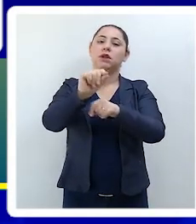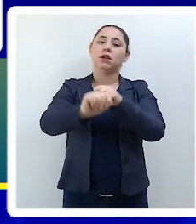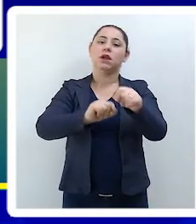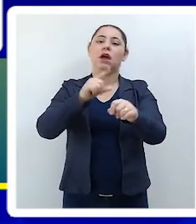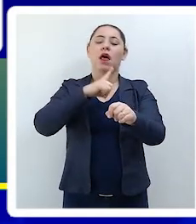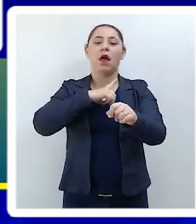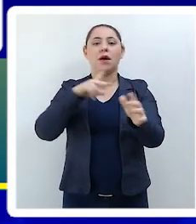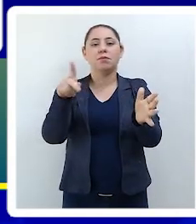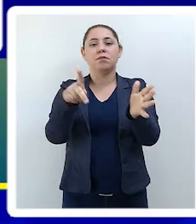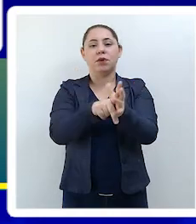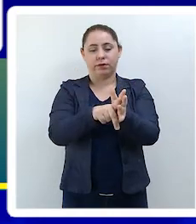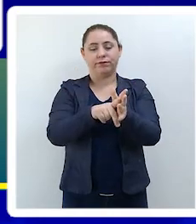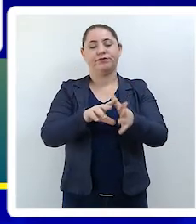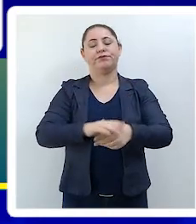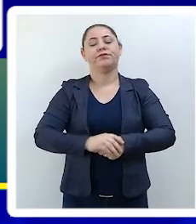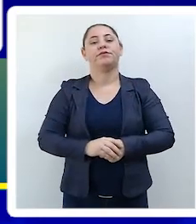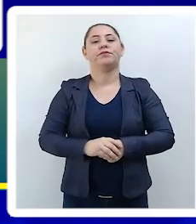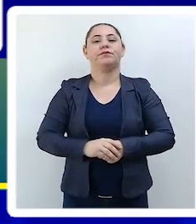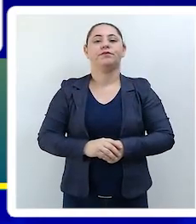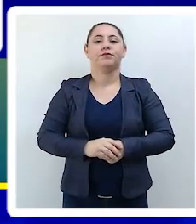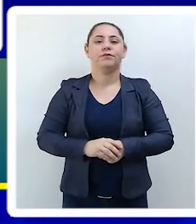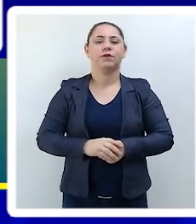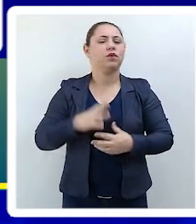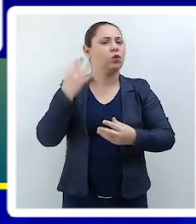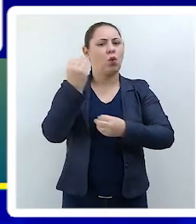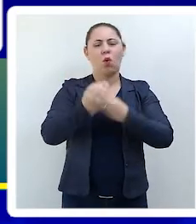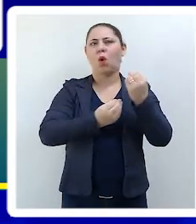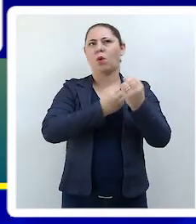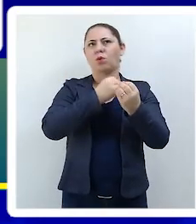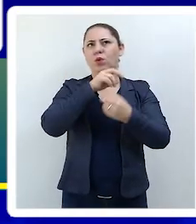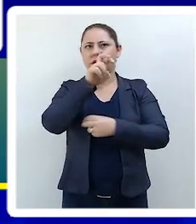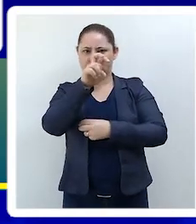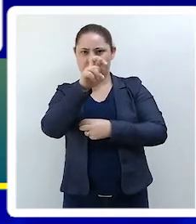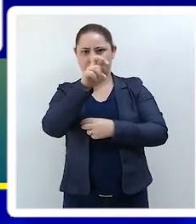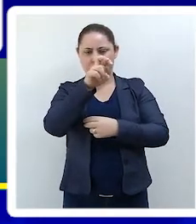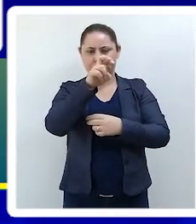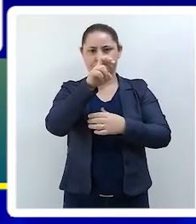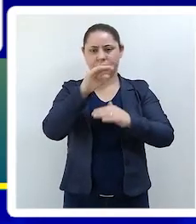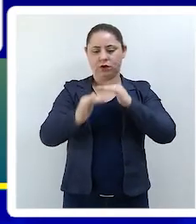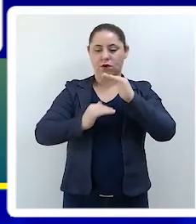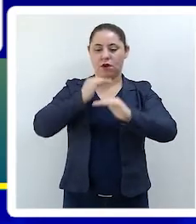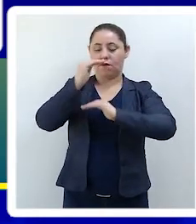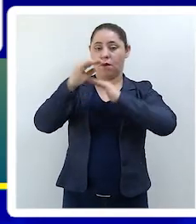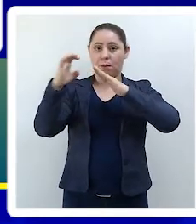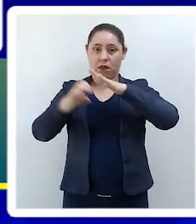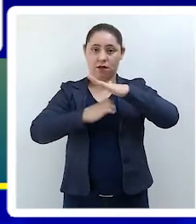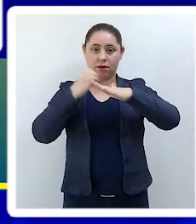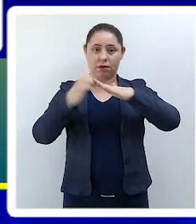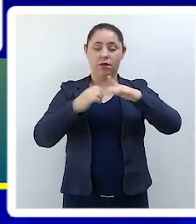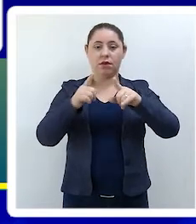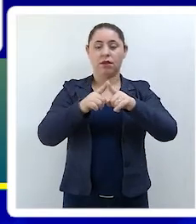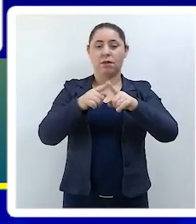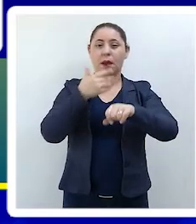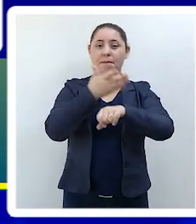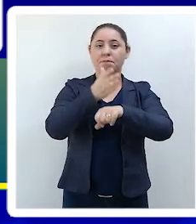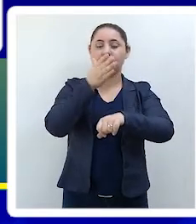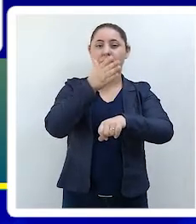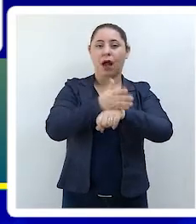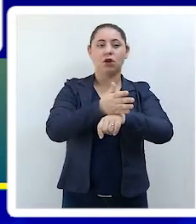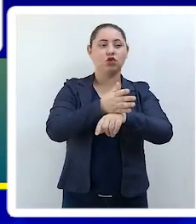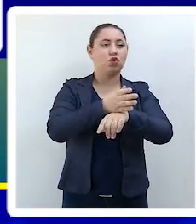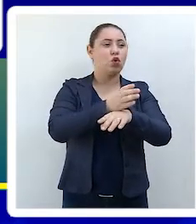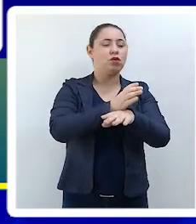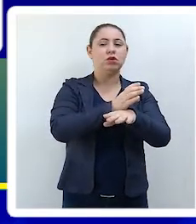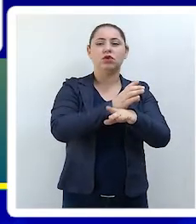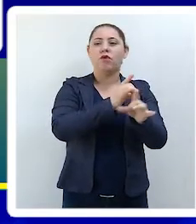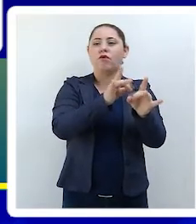sendo decorrentes disso, né? Como quinto princípio, nós temos o desenvolvimento empresarial e a prática de cadeias de